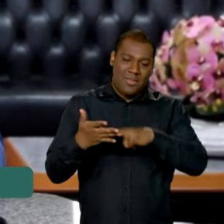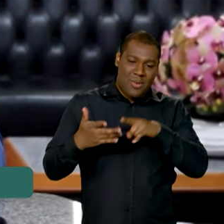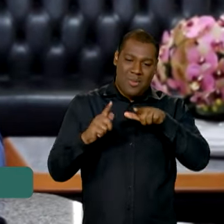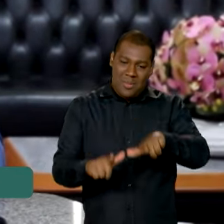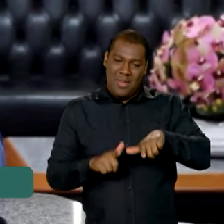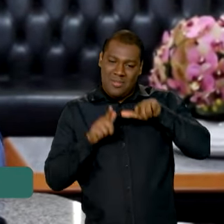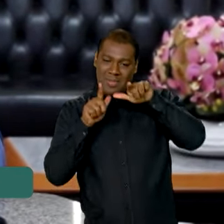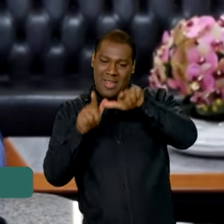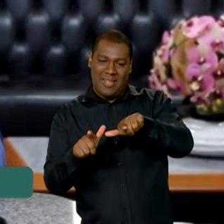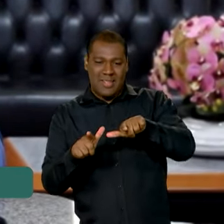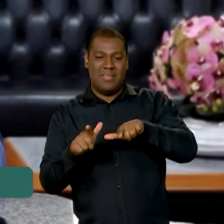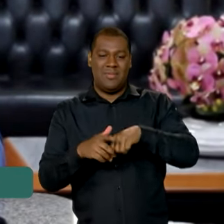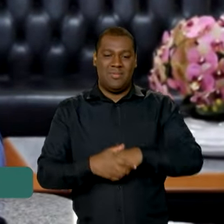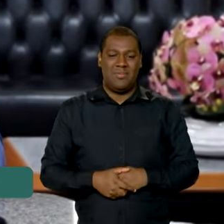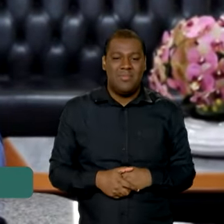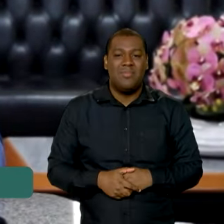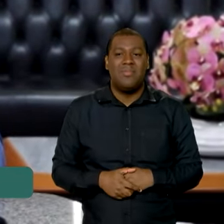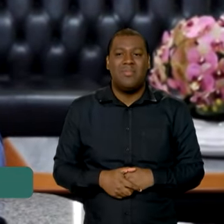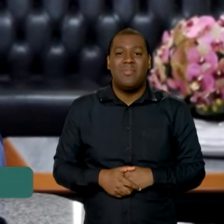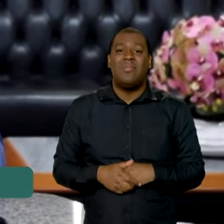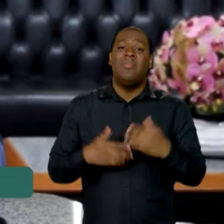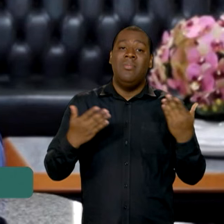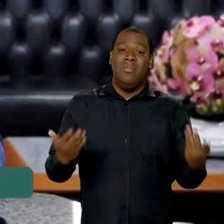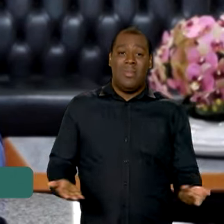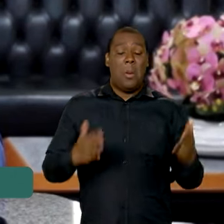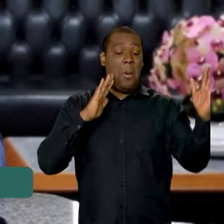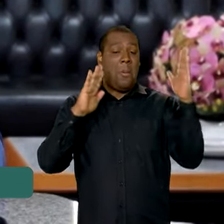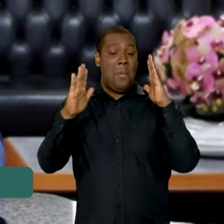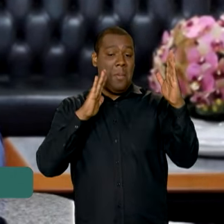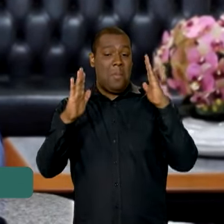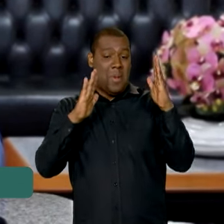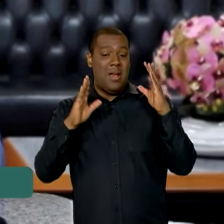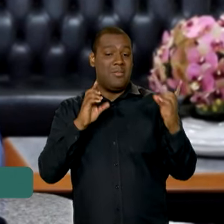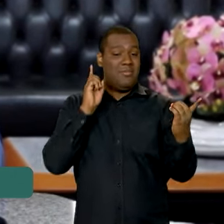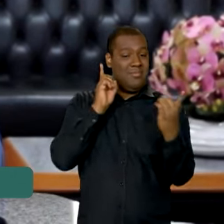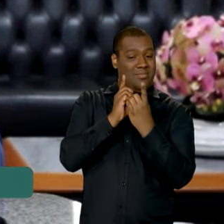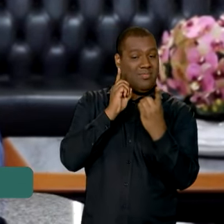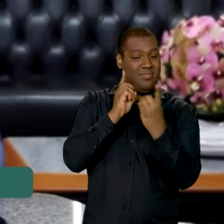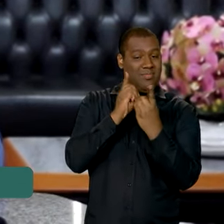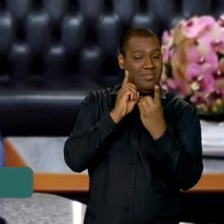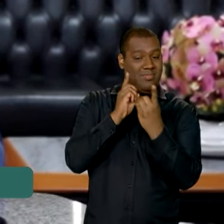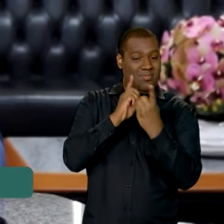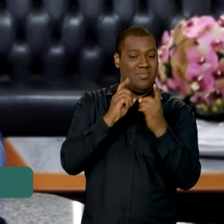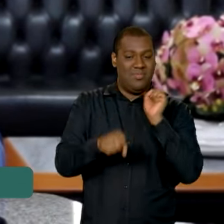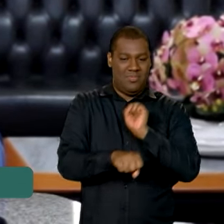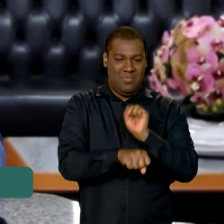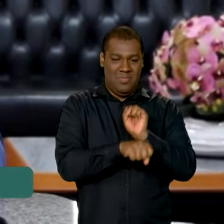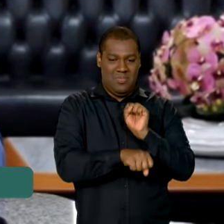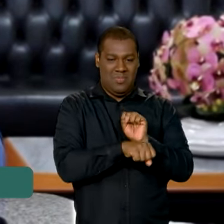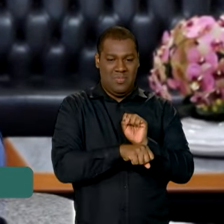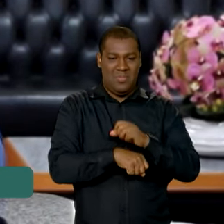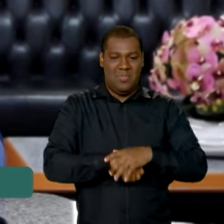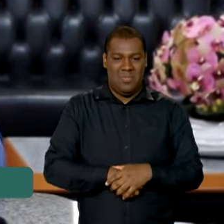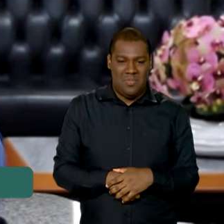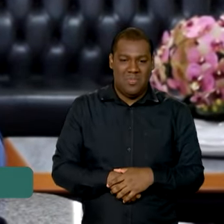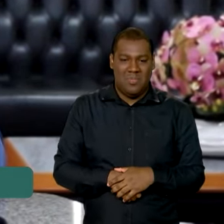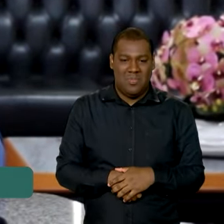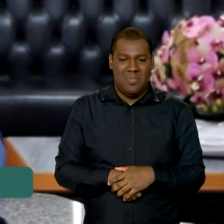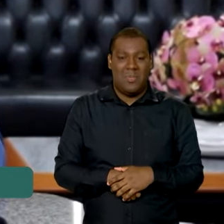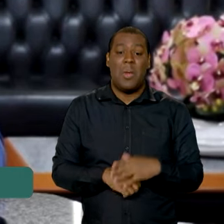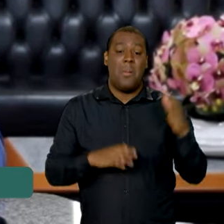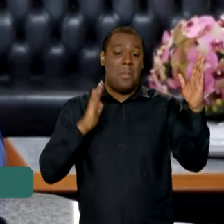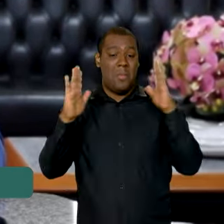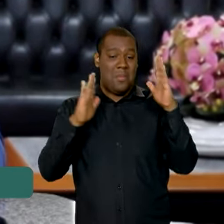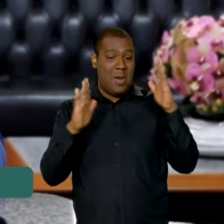particular, fez com que o tempo médio de espera para atendimento, que é o tempo médio de uma perícia para ser realizada, desabasse.